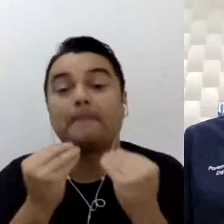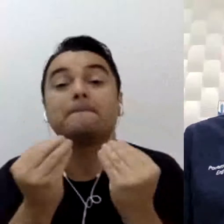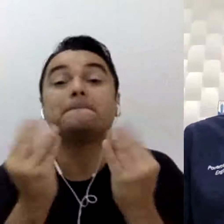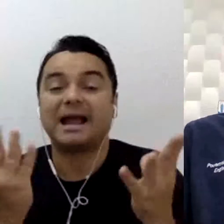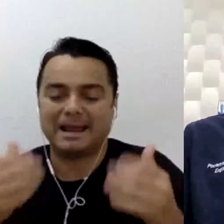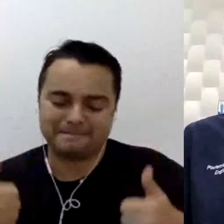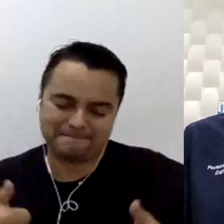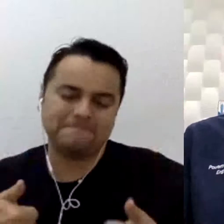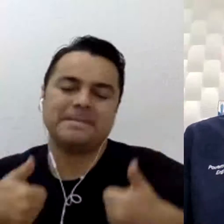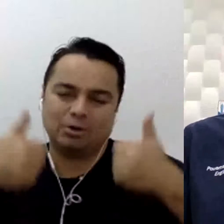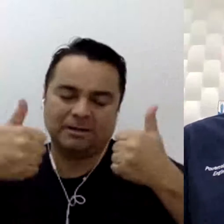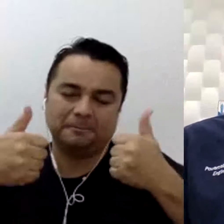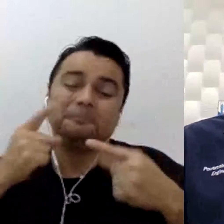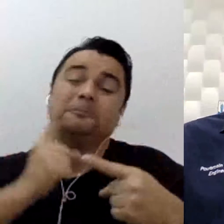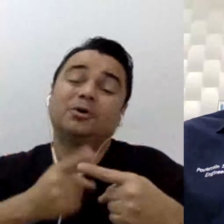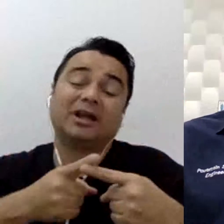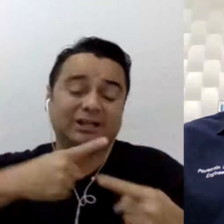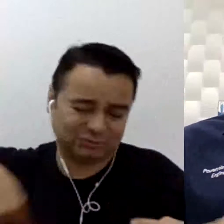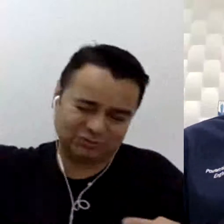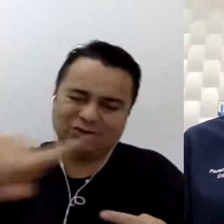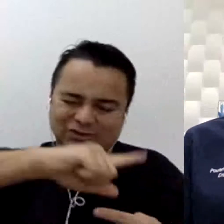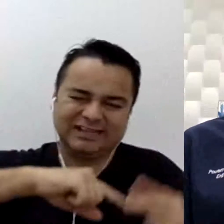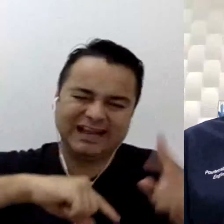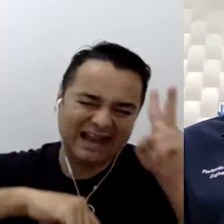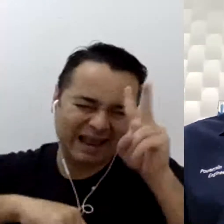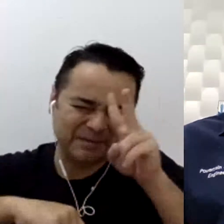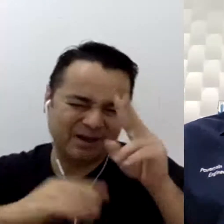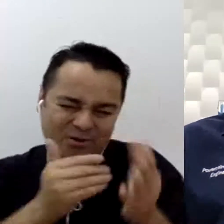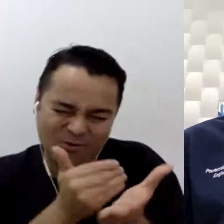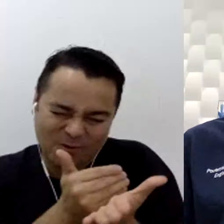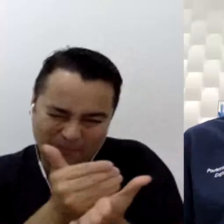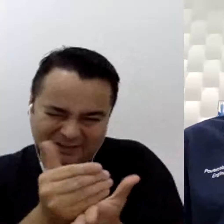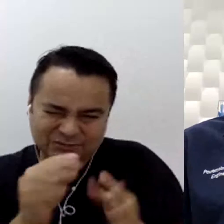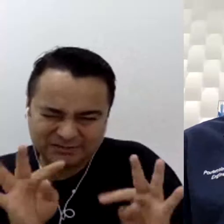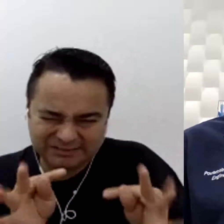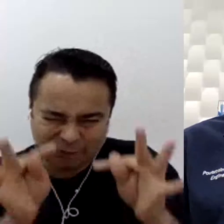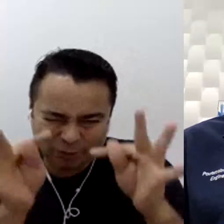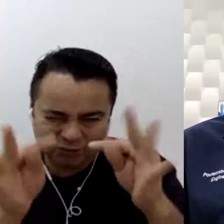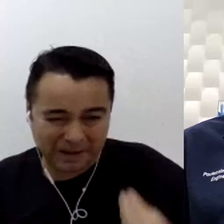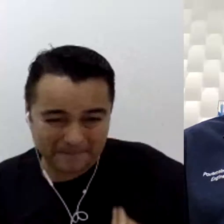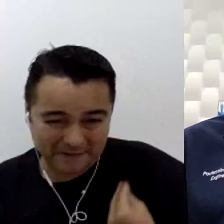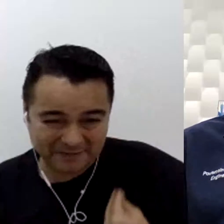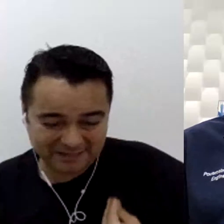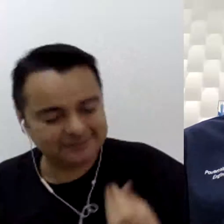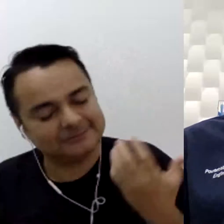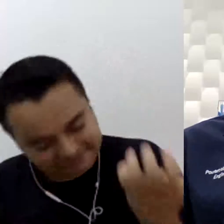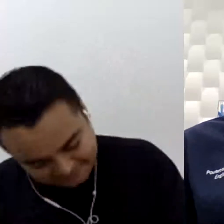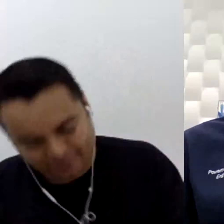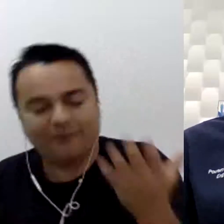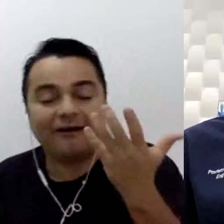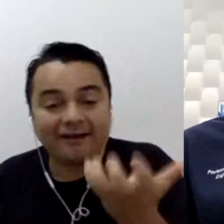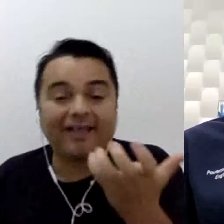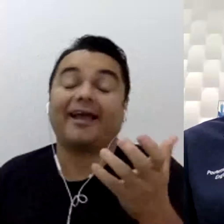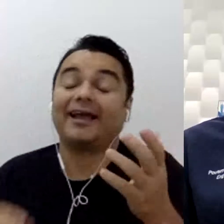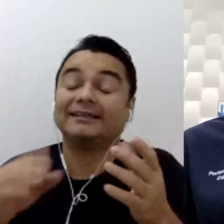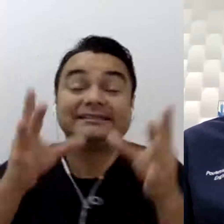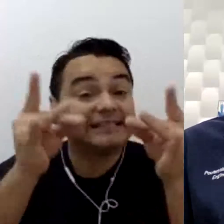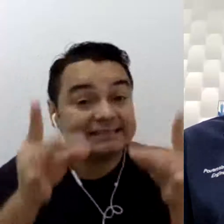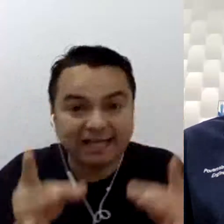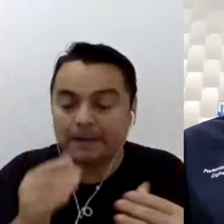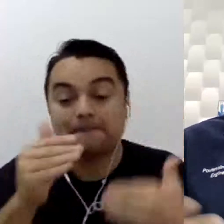melhorar. Porque nós queremos, eu lembro lá do início que eu falei da tecnologia para a vida, nós queremos melhorar toda a característica e todo